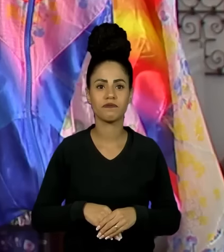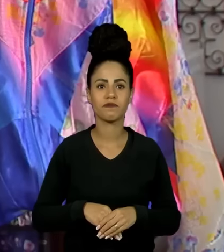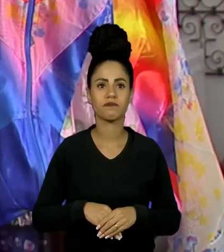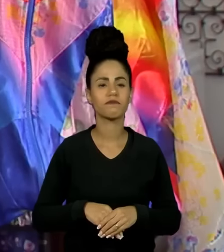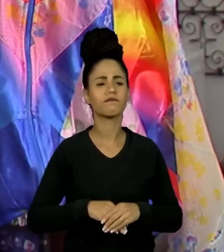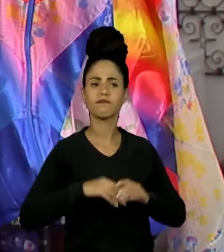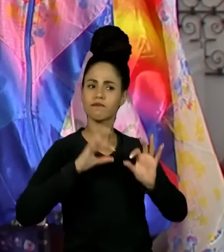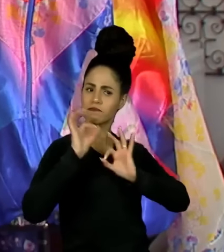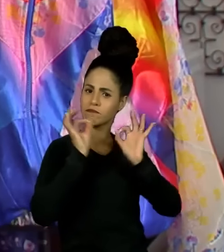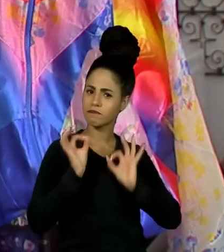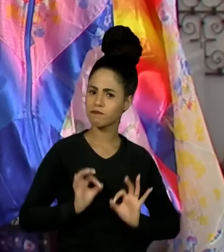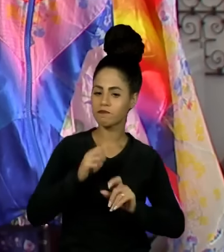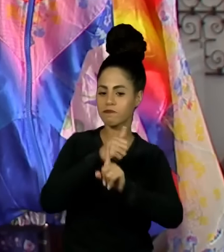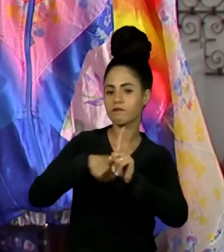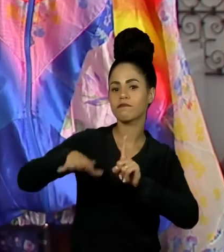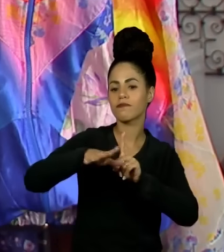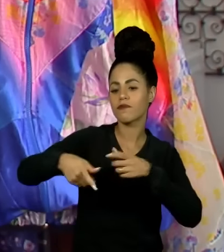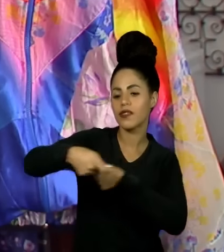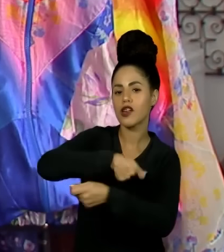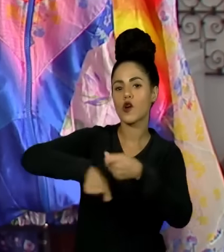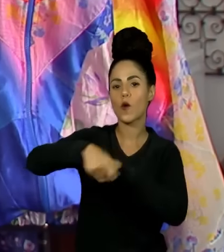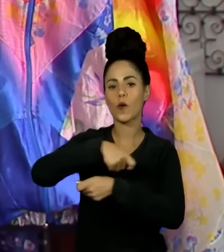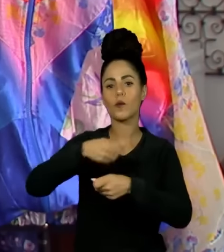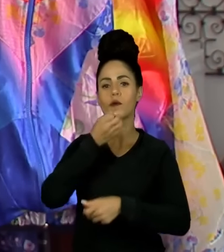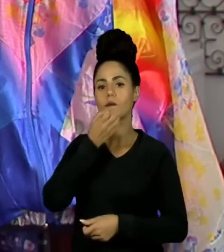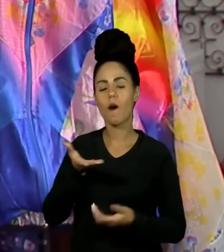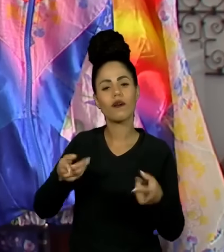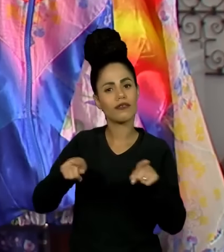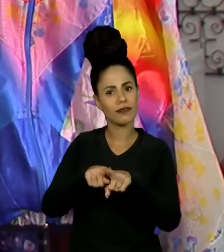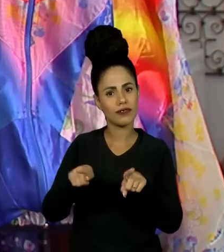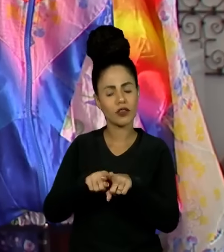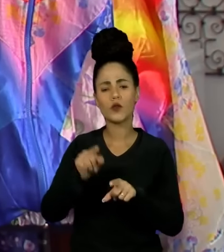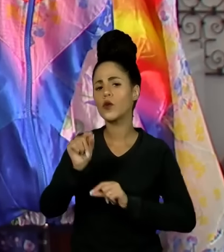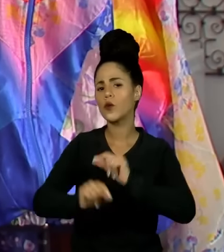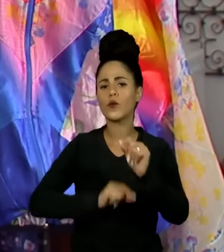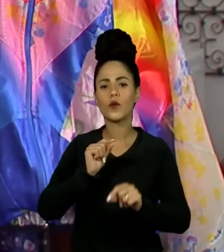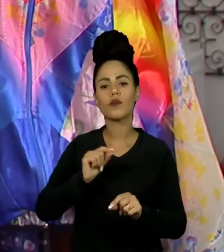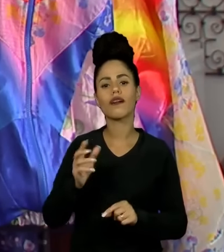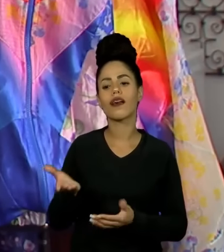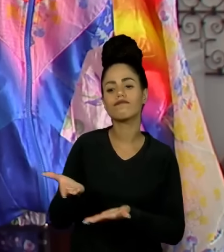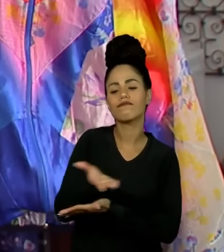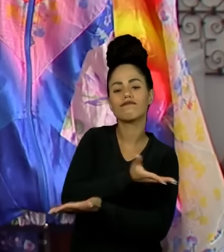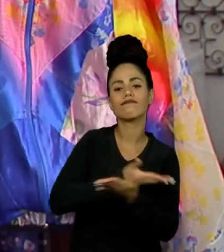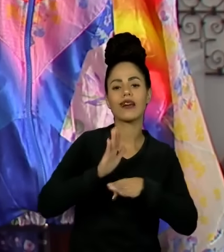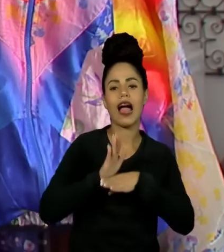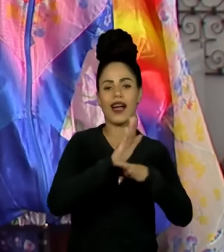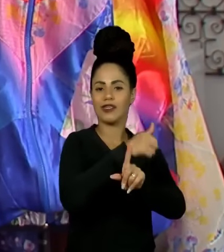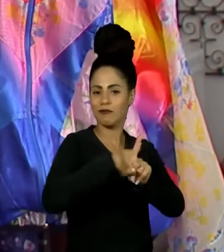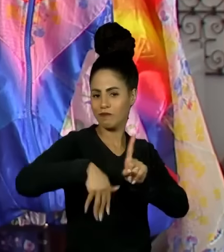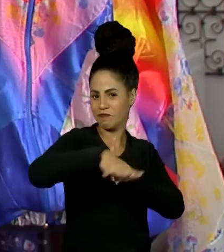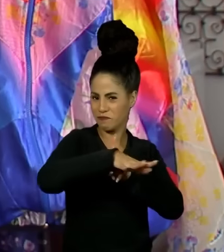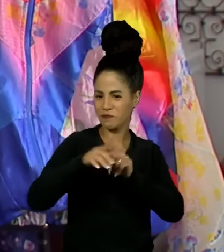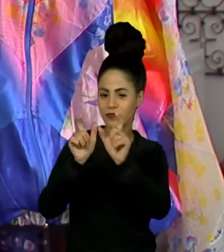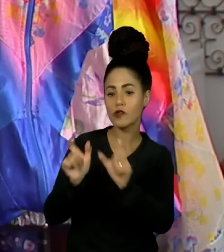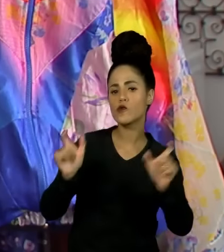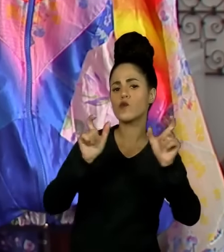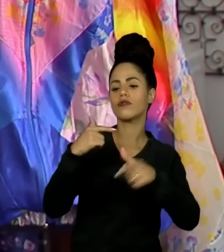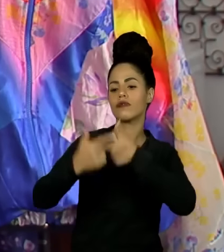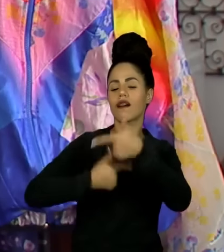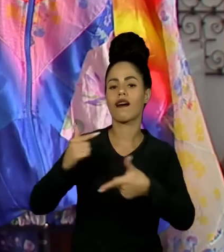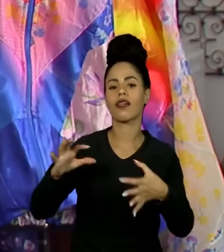Design social, economia afetiva, são algumas expressões ou conceitos ligados ao trabalho